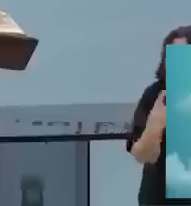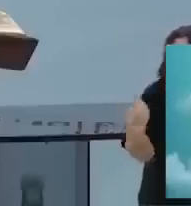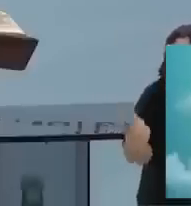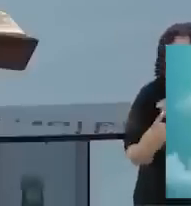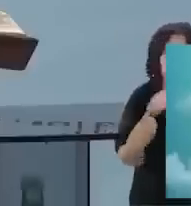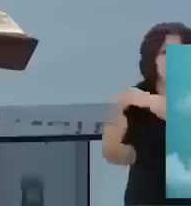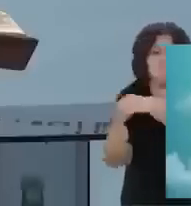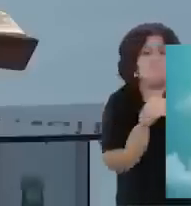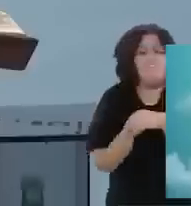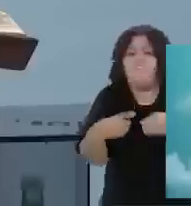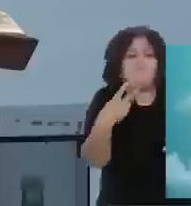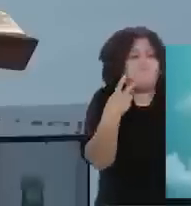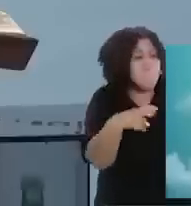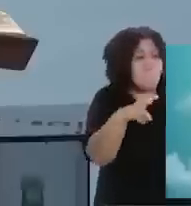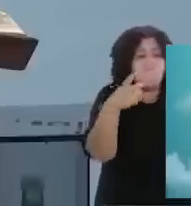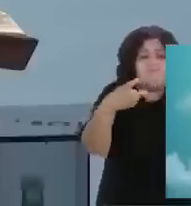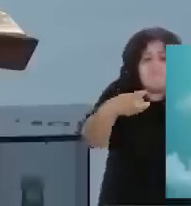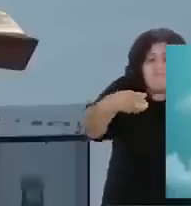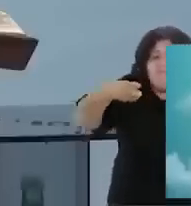notou.